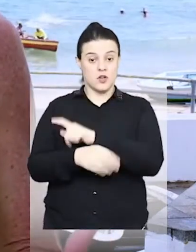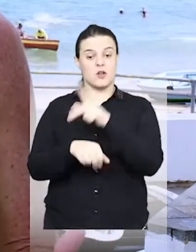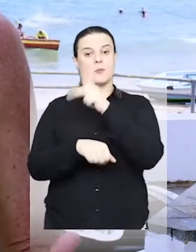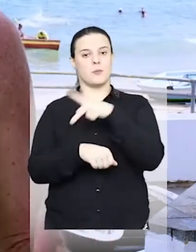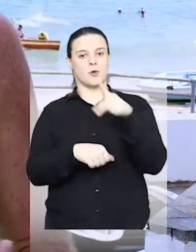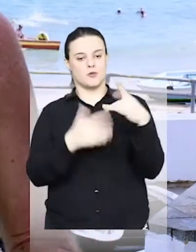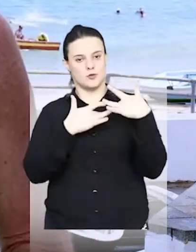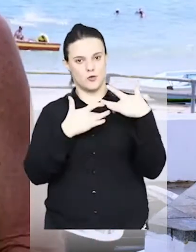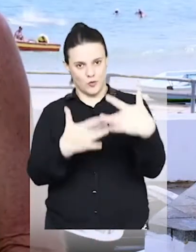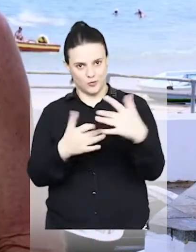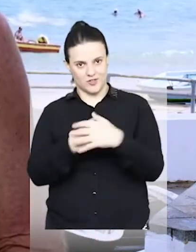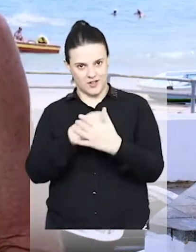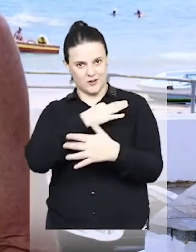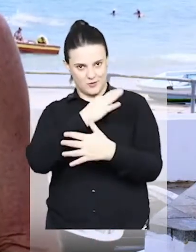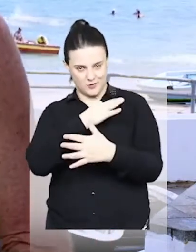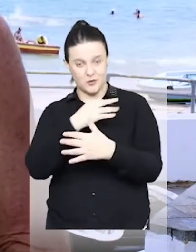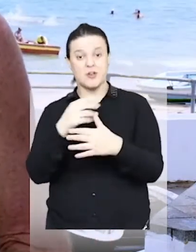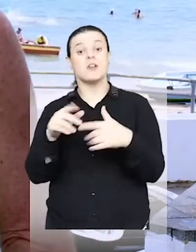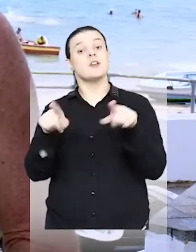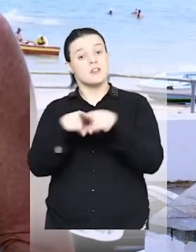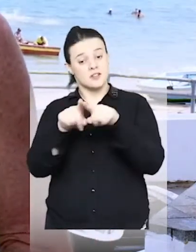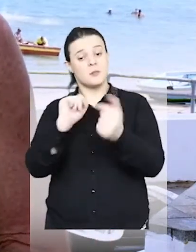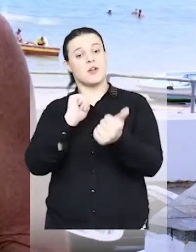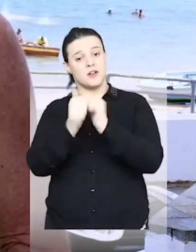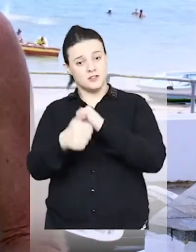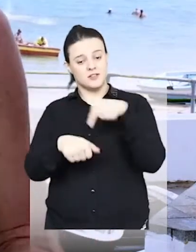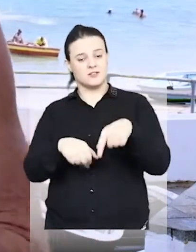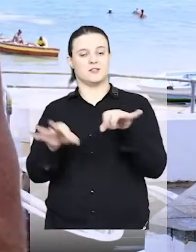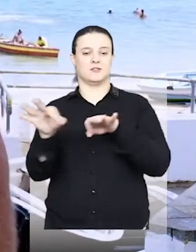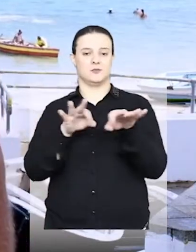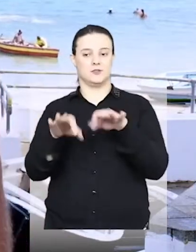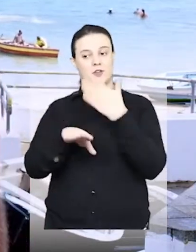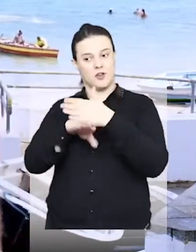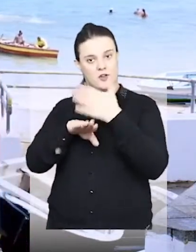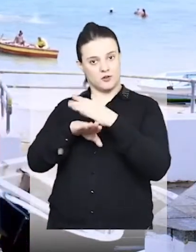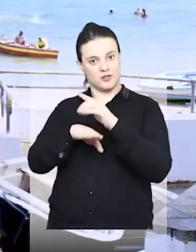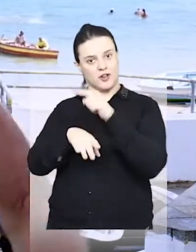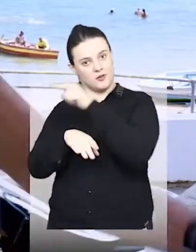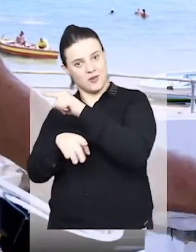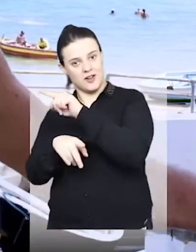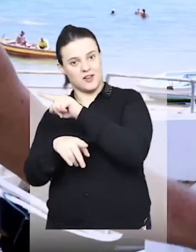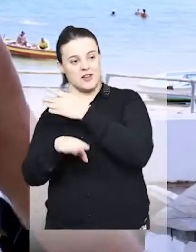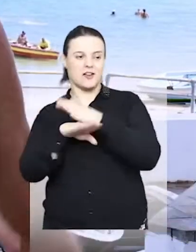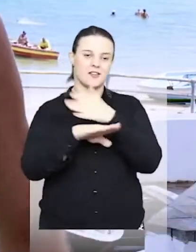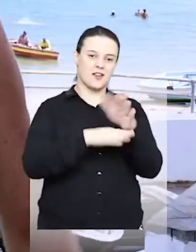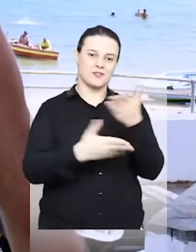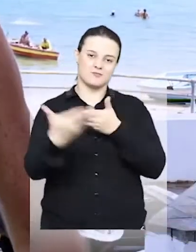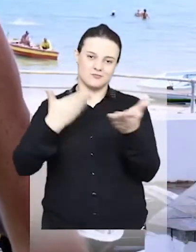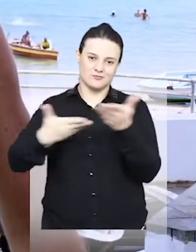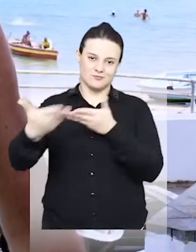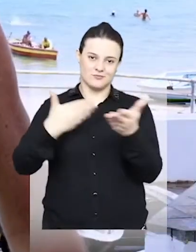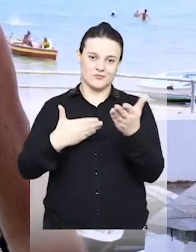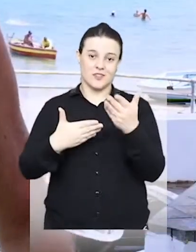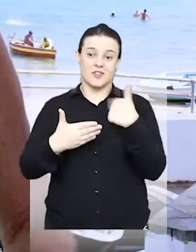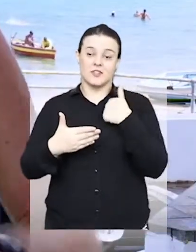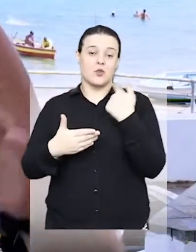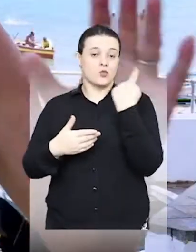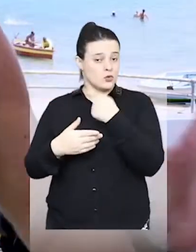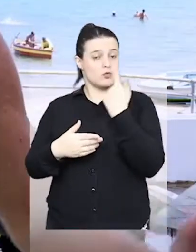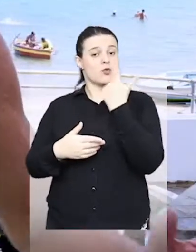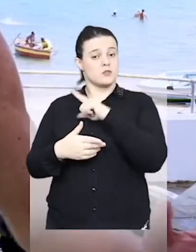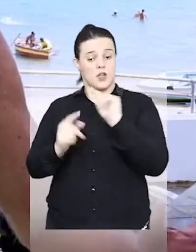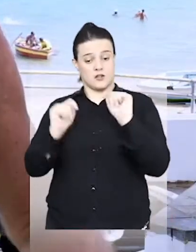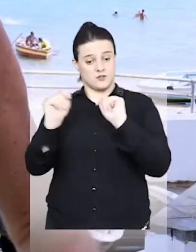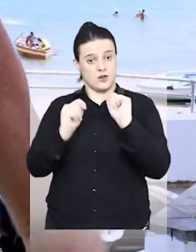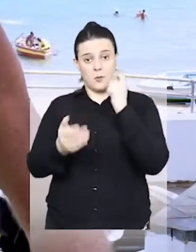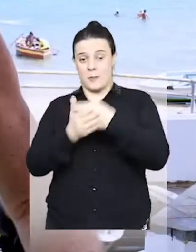hoje é nosso professor voluntário e é atleta do projeto. Eu treino o Felipe e ele treina meus meninos, a gente faz a roda. Ninguém gasta